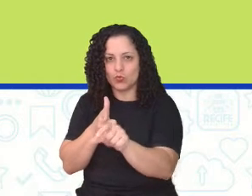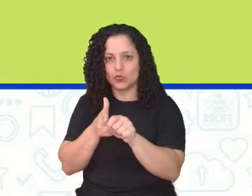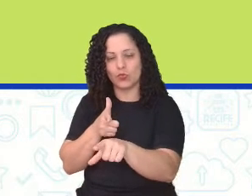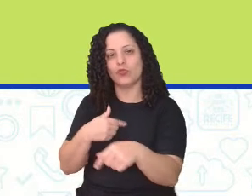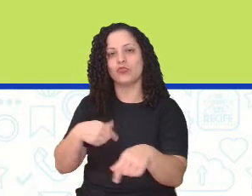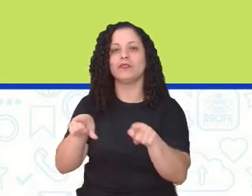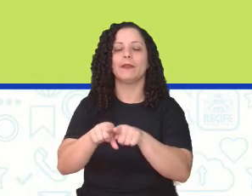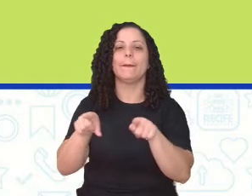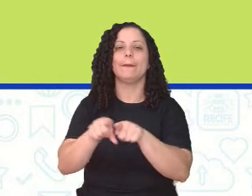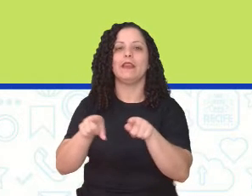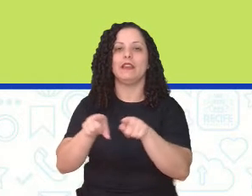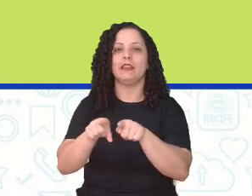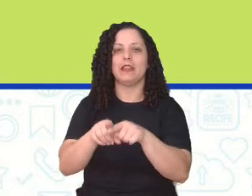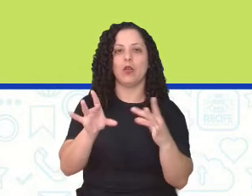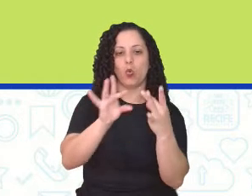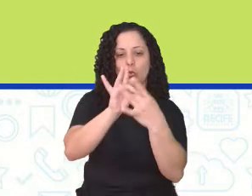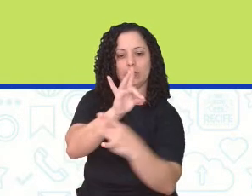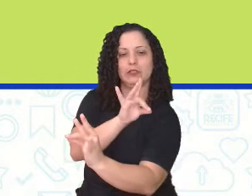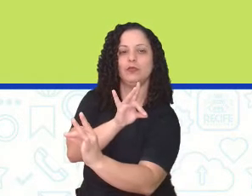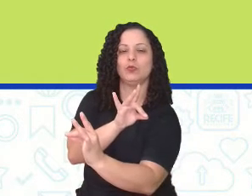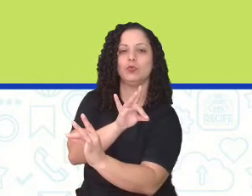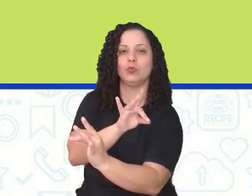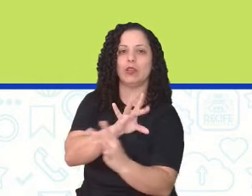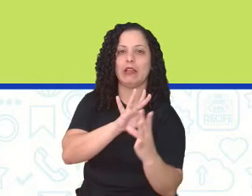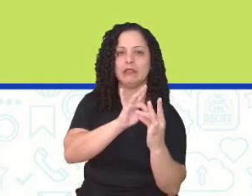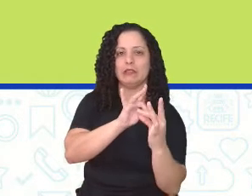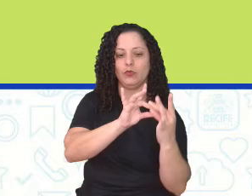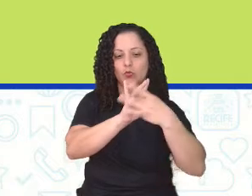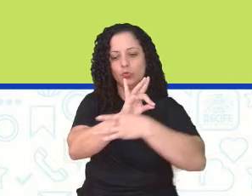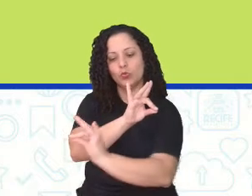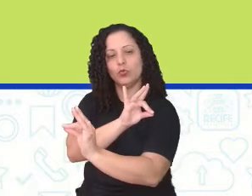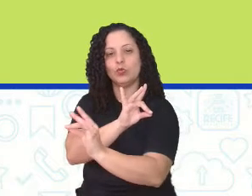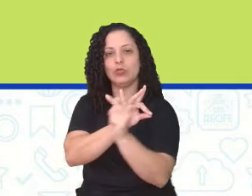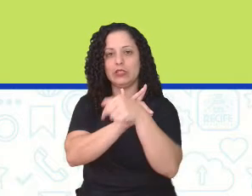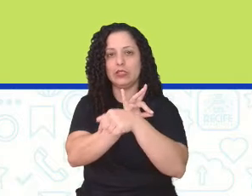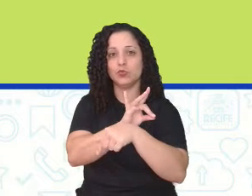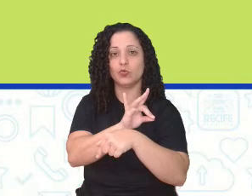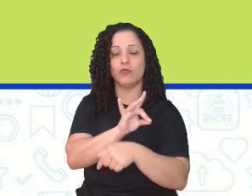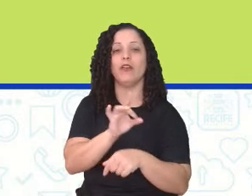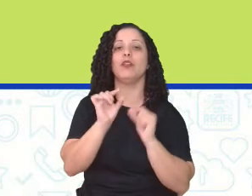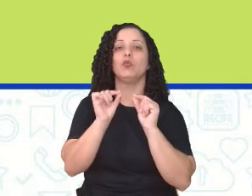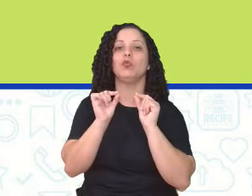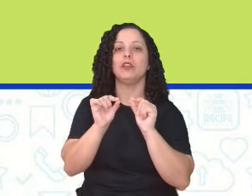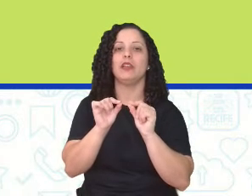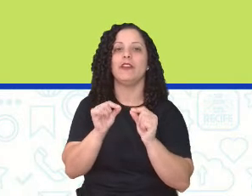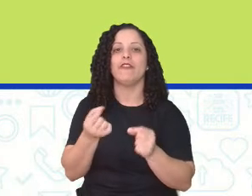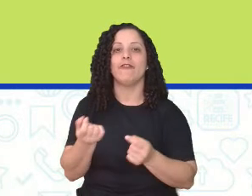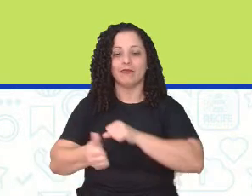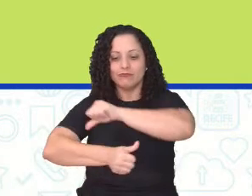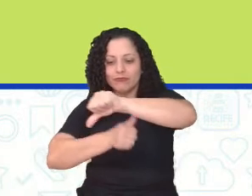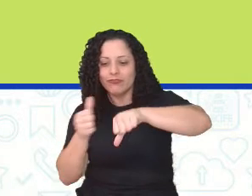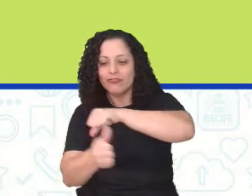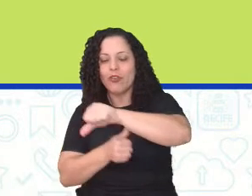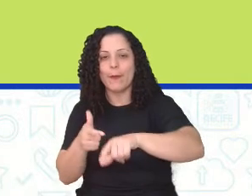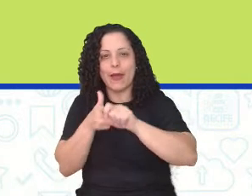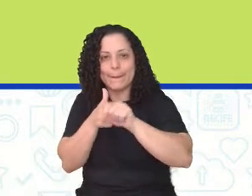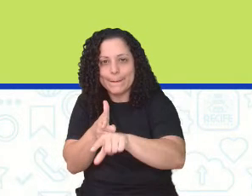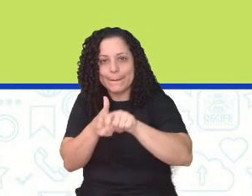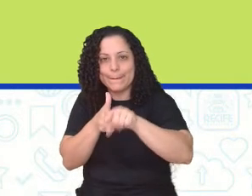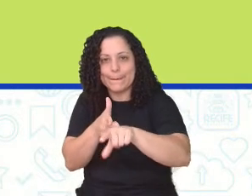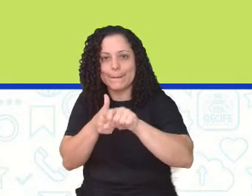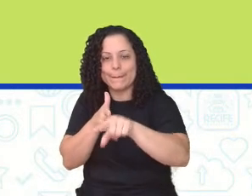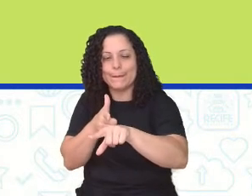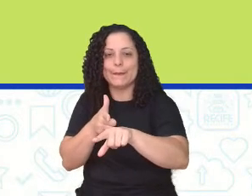líquido seminal e o líquido prostático vão constituir o esperma ou o sêmen, ou também chamado de sêmen,